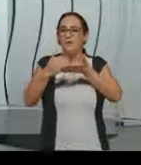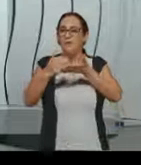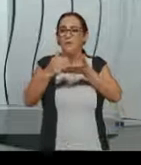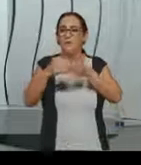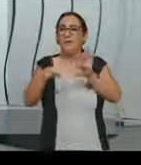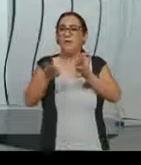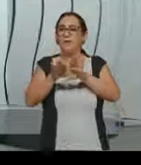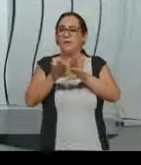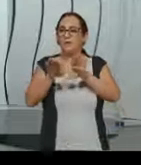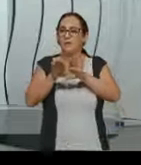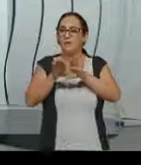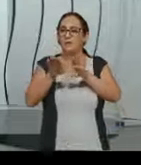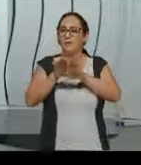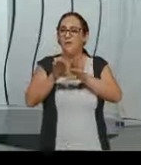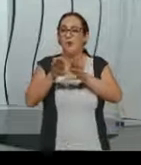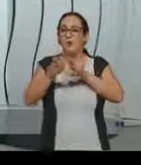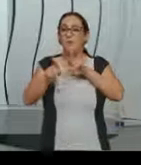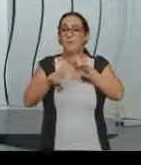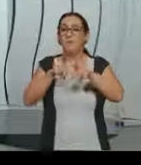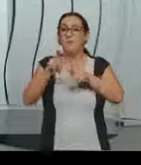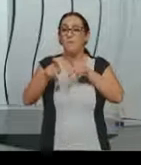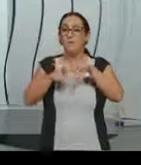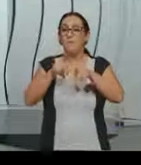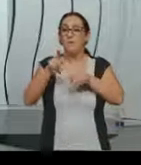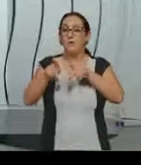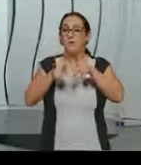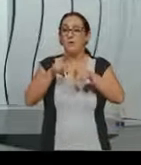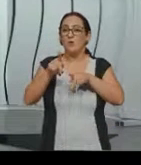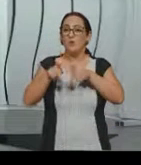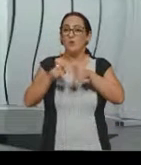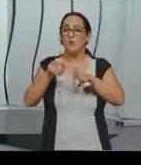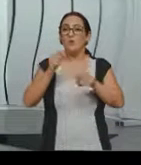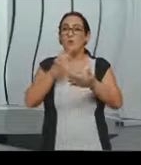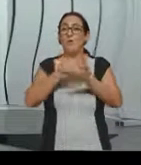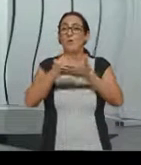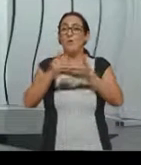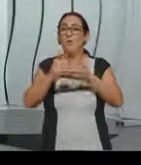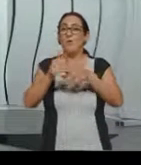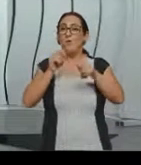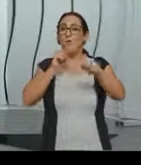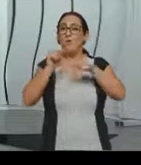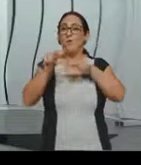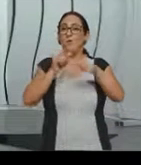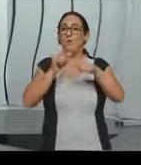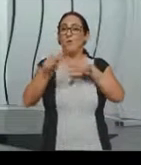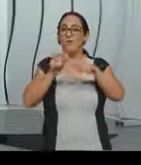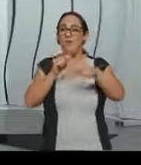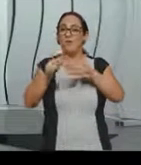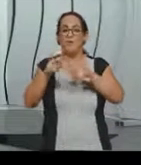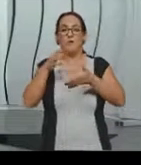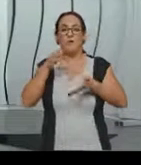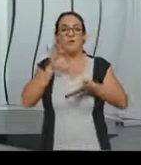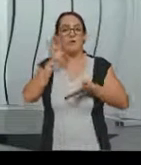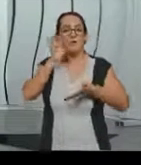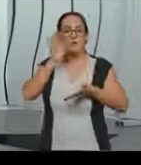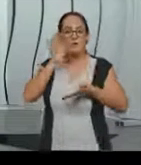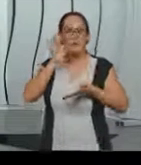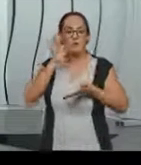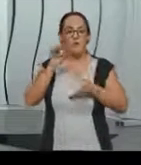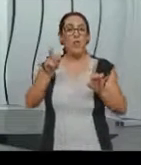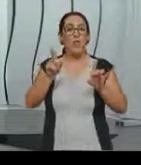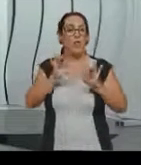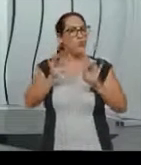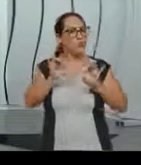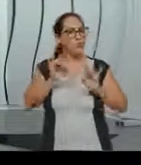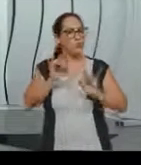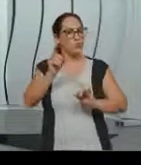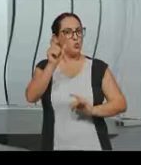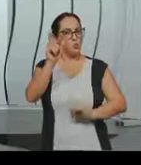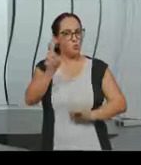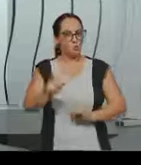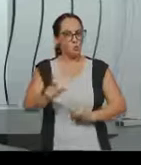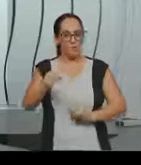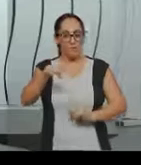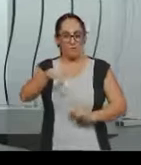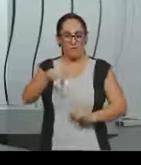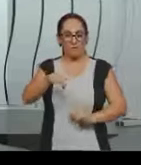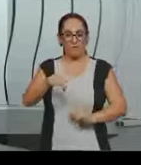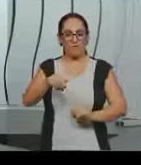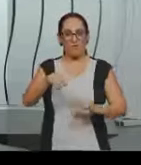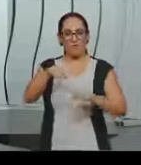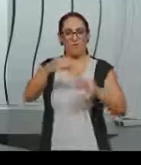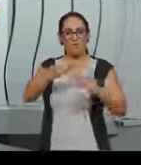trabalhar nessa área, né? E aí a gente vai pensar em não só pessoas que viviam no Brasil, mas também